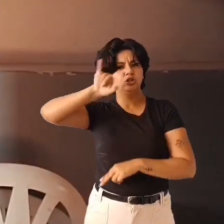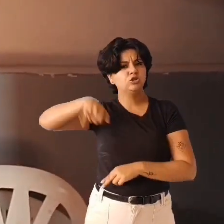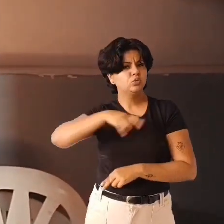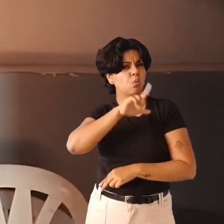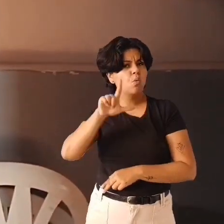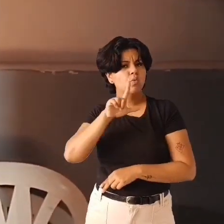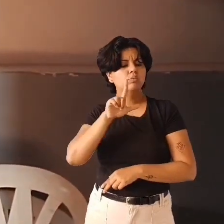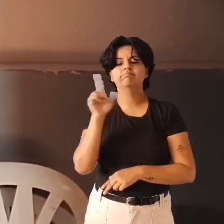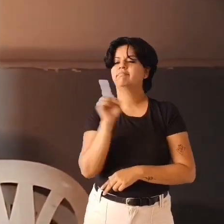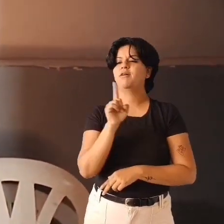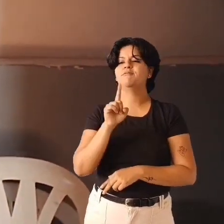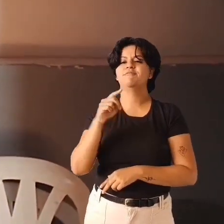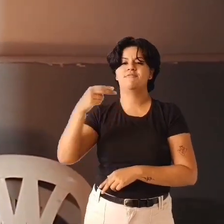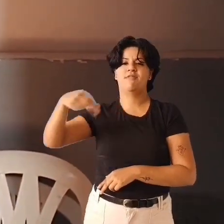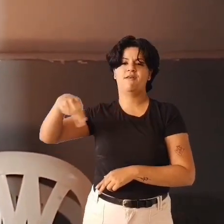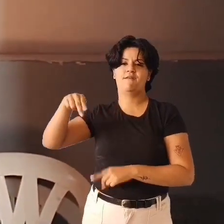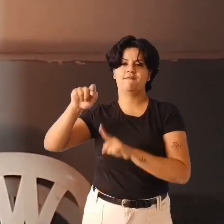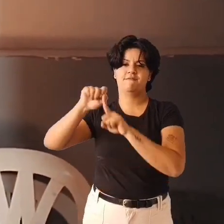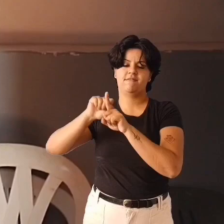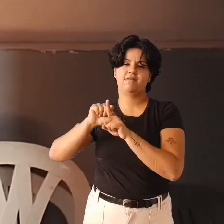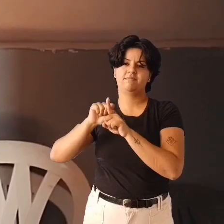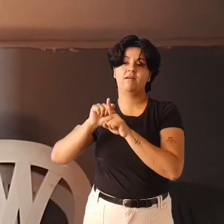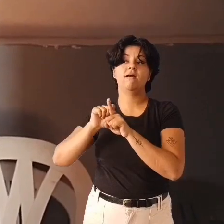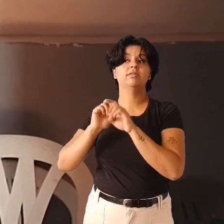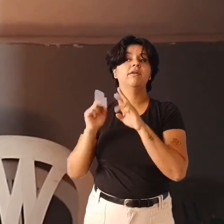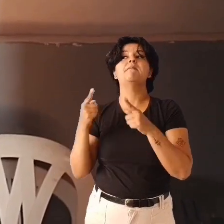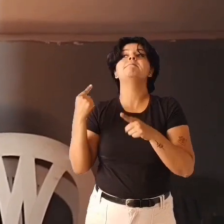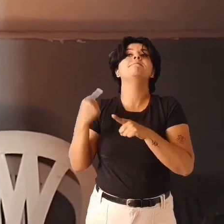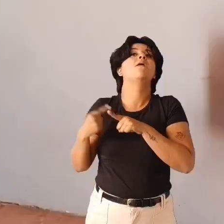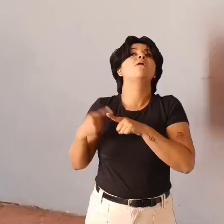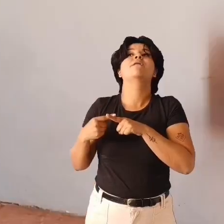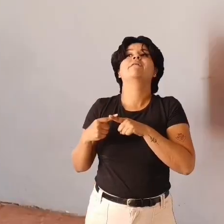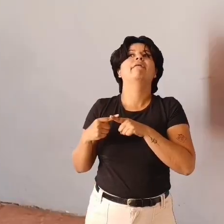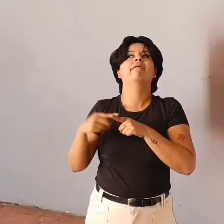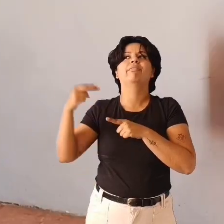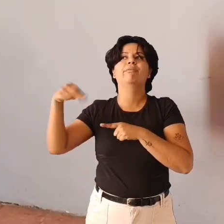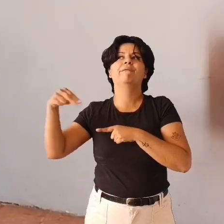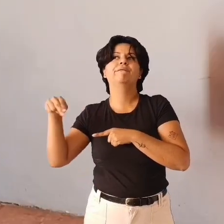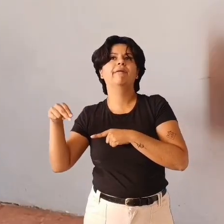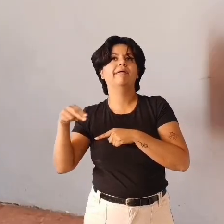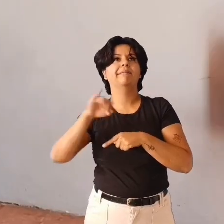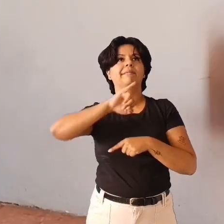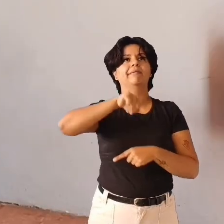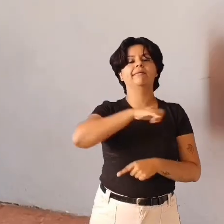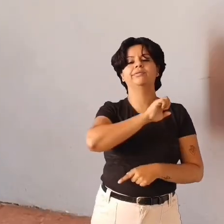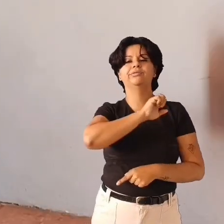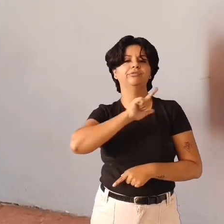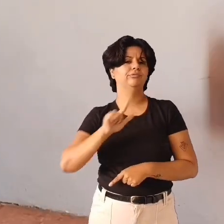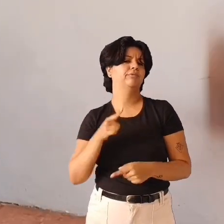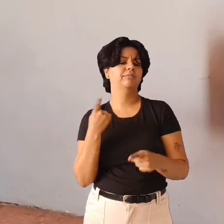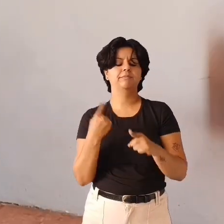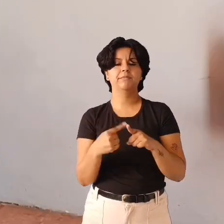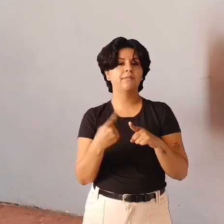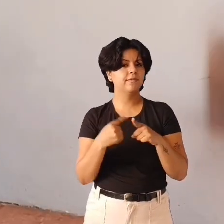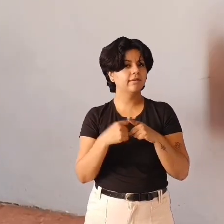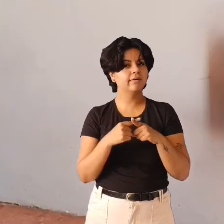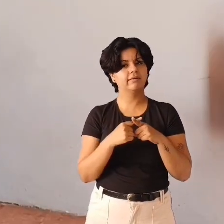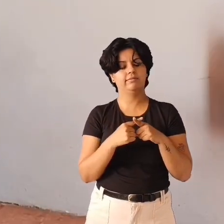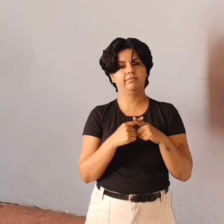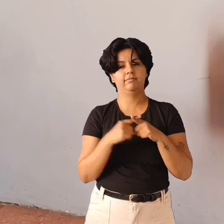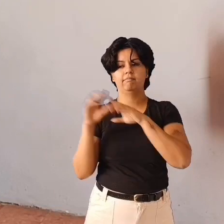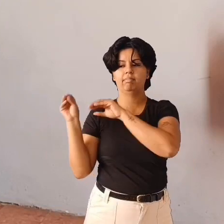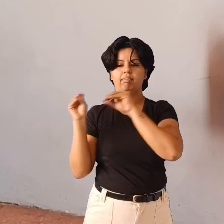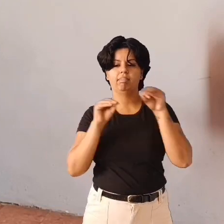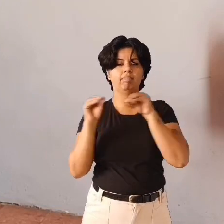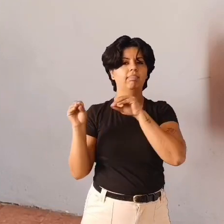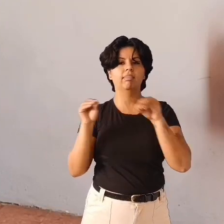mês de julho, foi em novembro. Olha essa diferença. Agora, por que essa mudança da festa de novembro